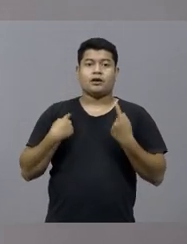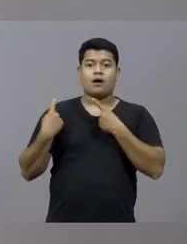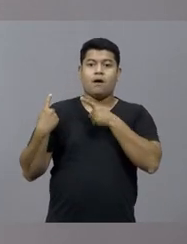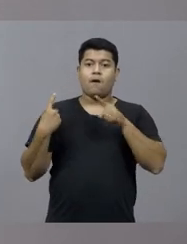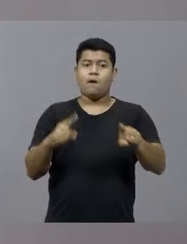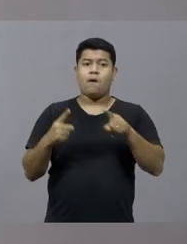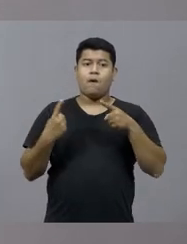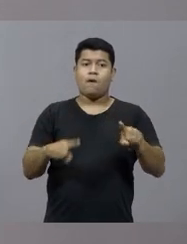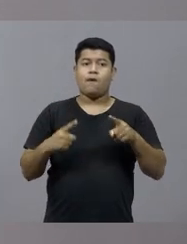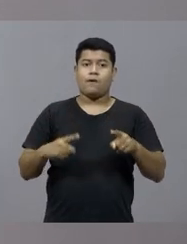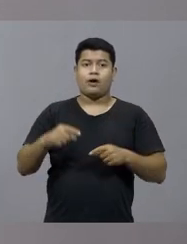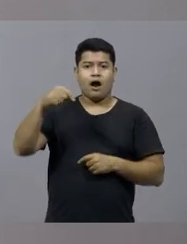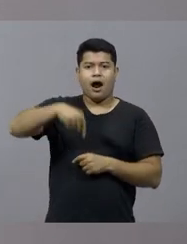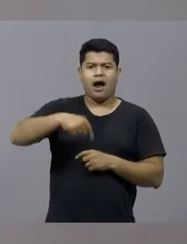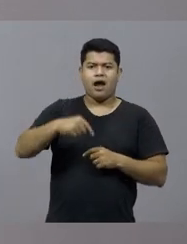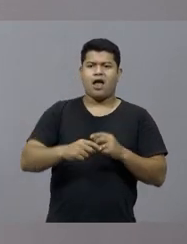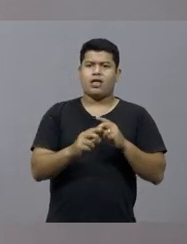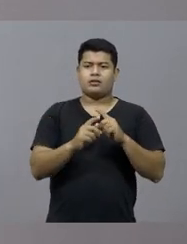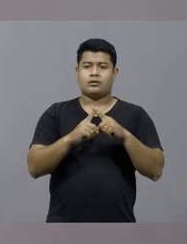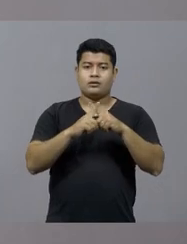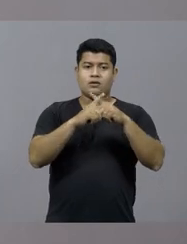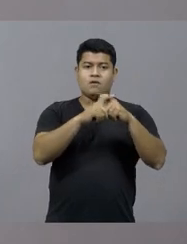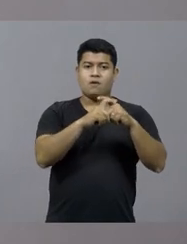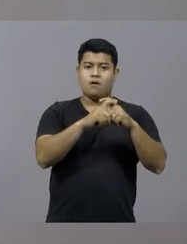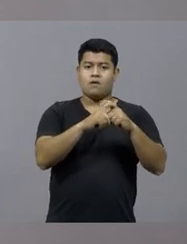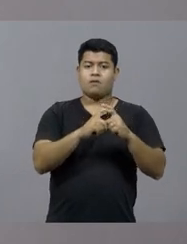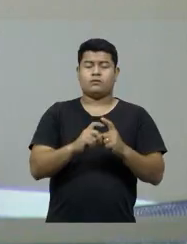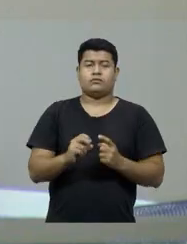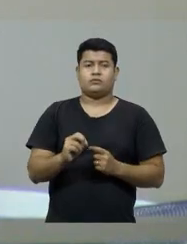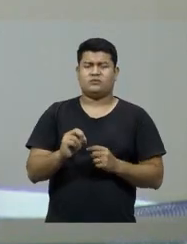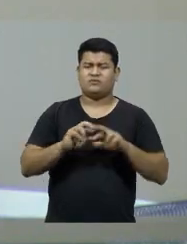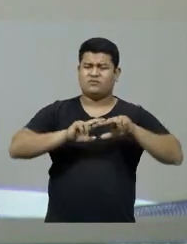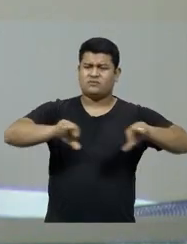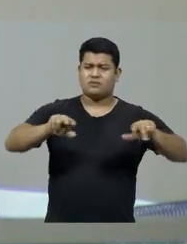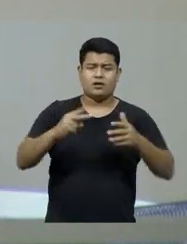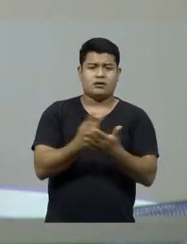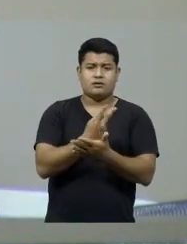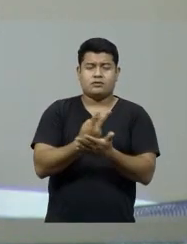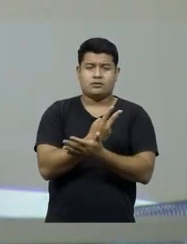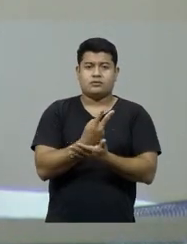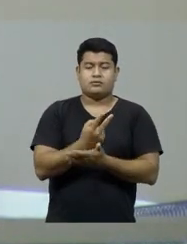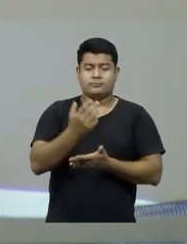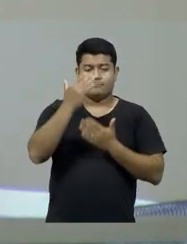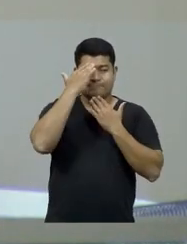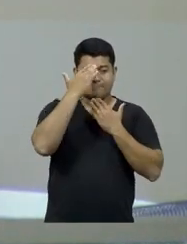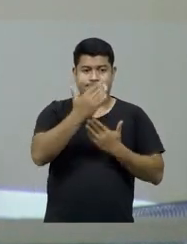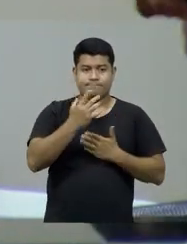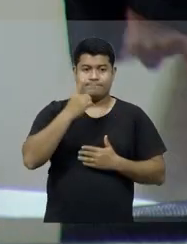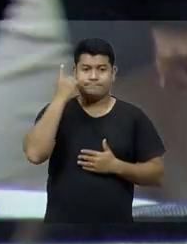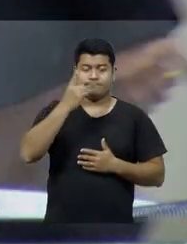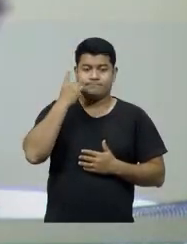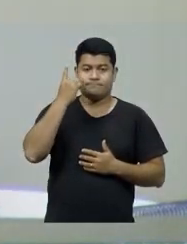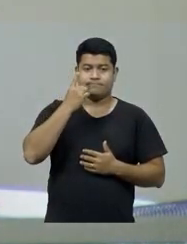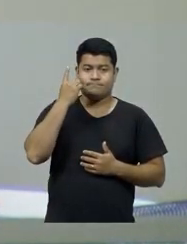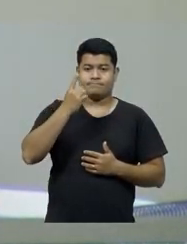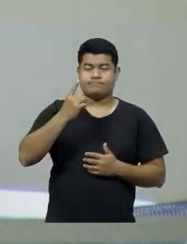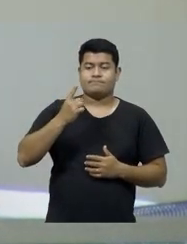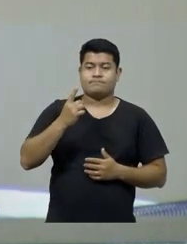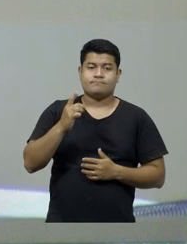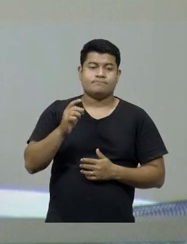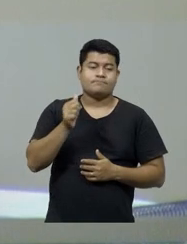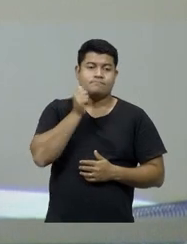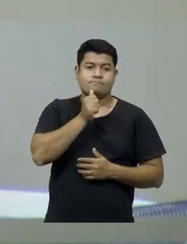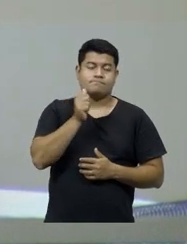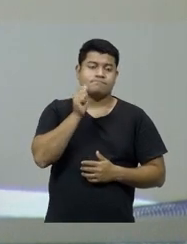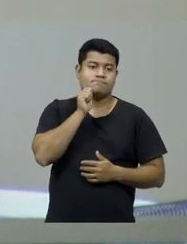nazista, retrógrado e tudo mais. Muito obrigado, senhor presidente. Obrigado, deputada Ana. Houveram